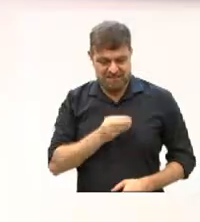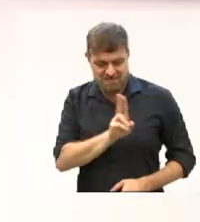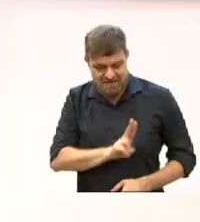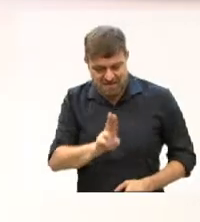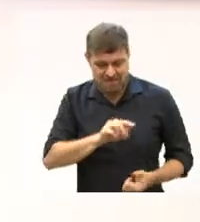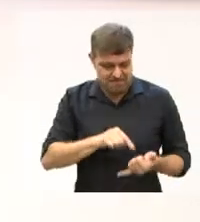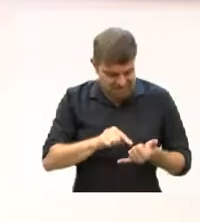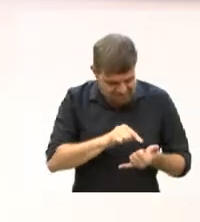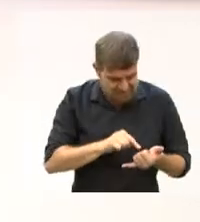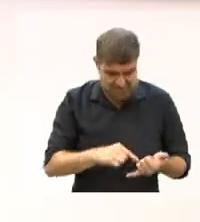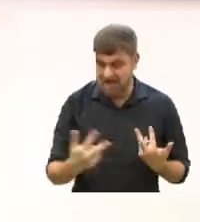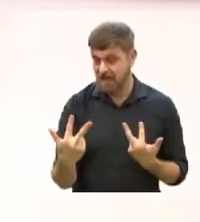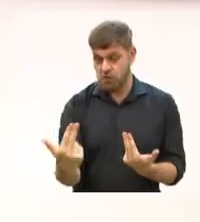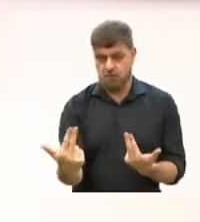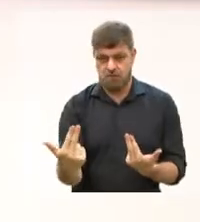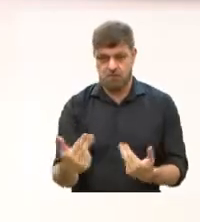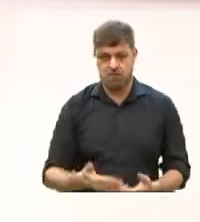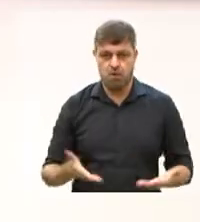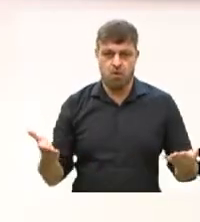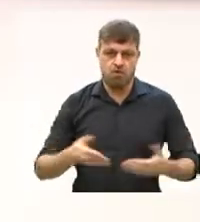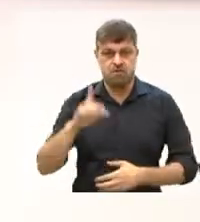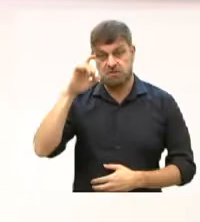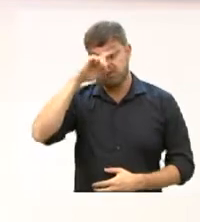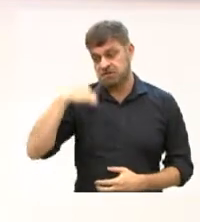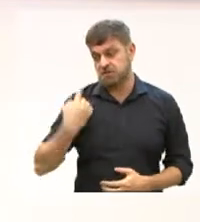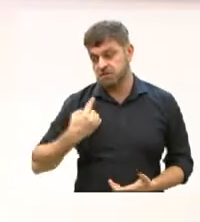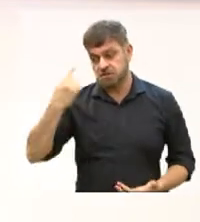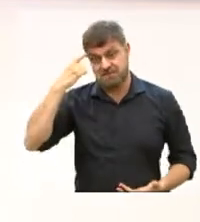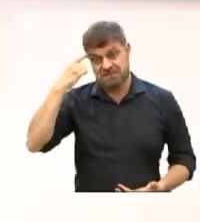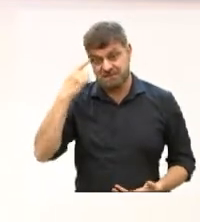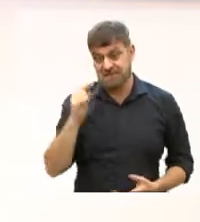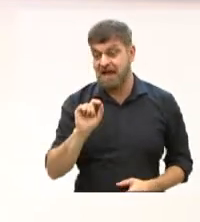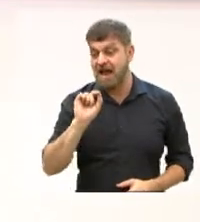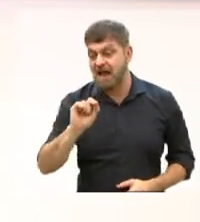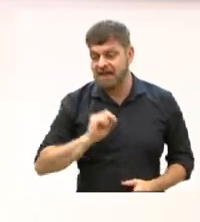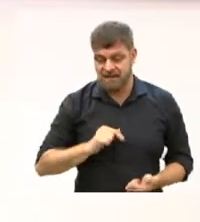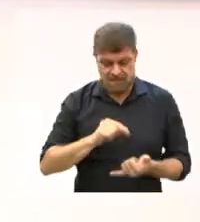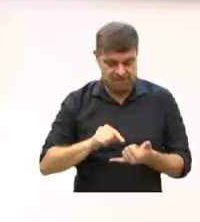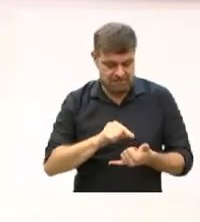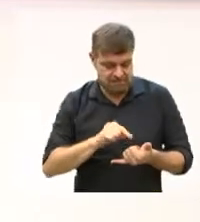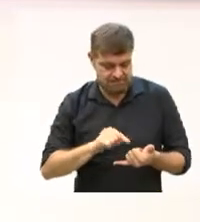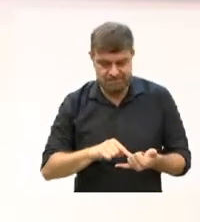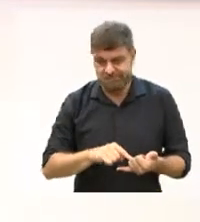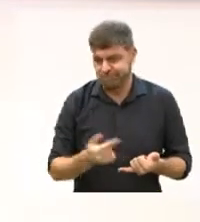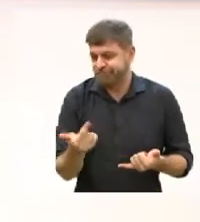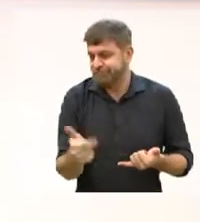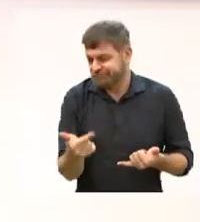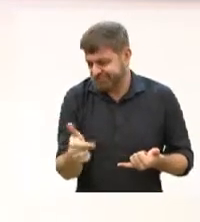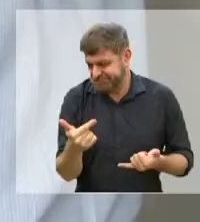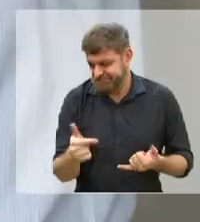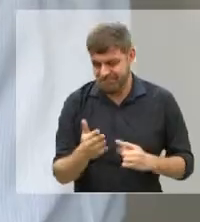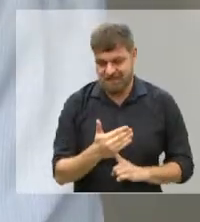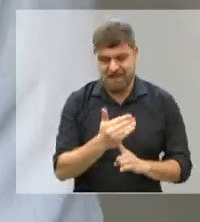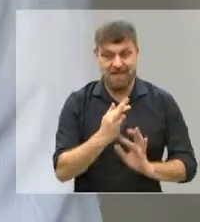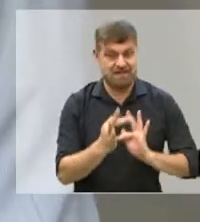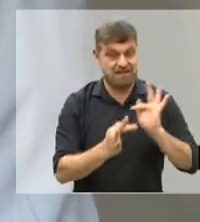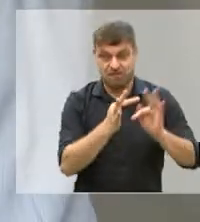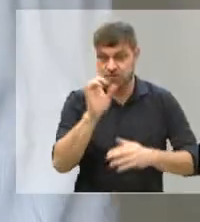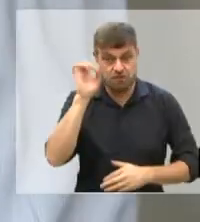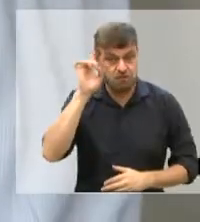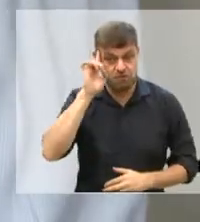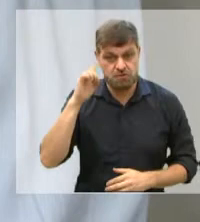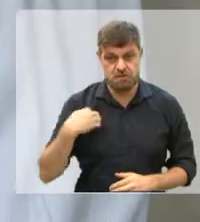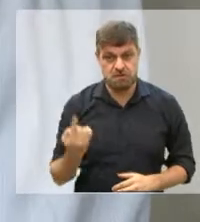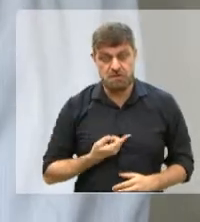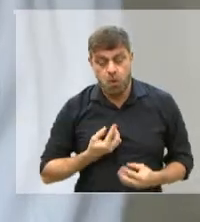né? Acho que hoje é difícil a gente imaginar qual de nós que essa tecnologia não está presente no dia a dia, né? E acho que